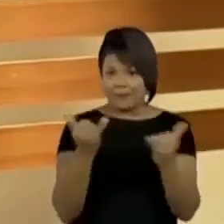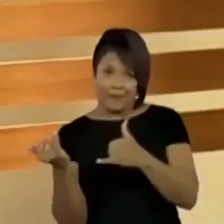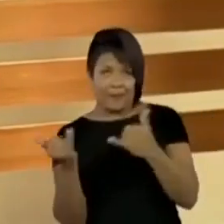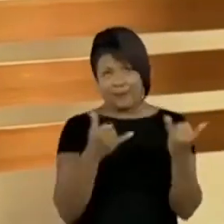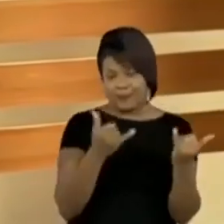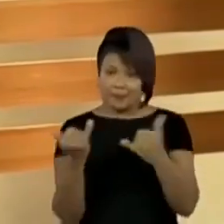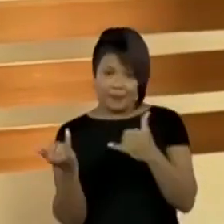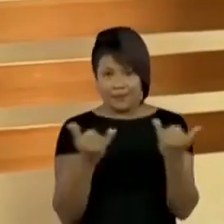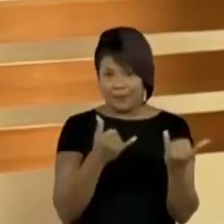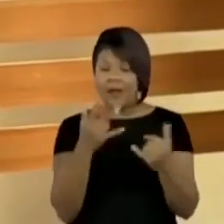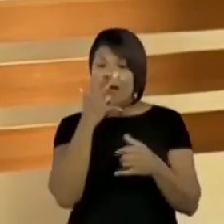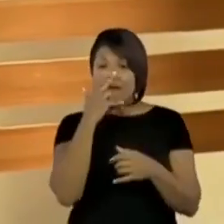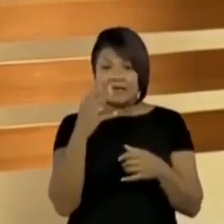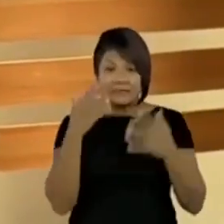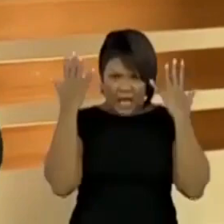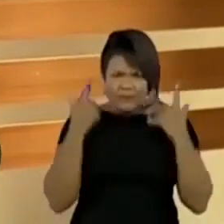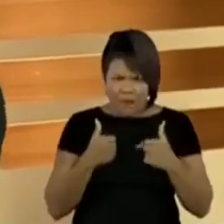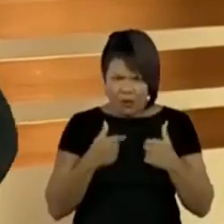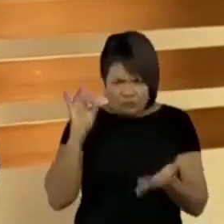e tivessem